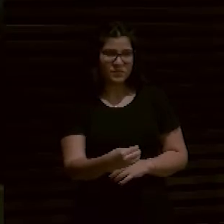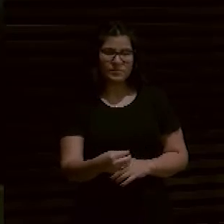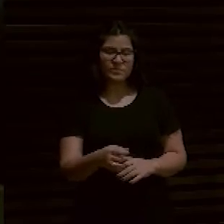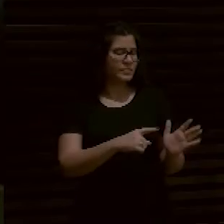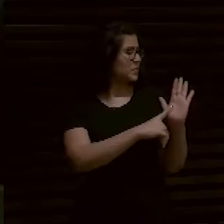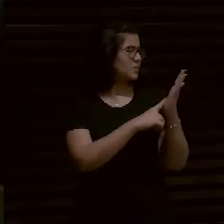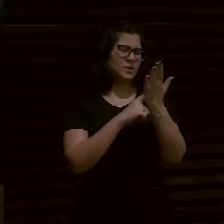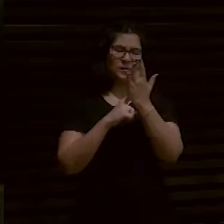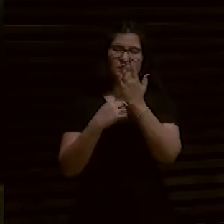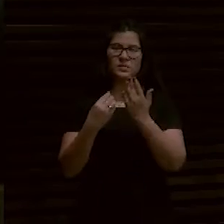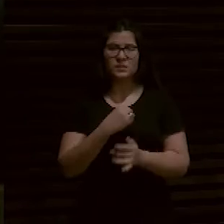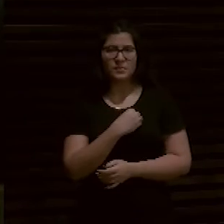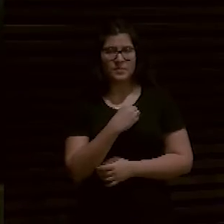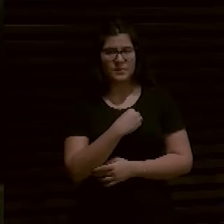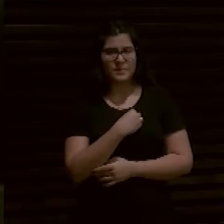reconhecia o pecado